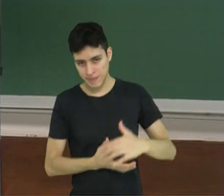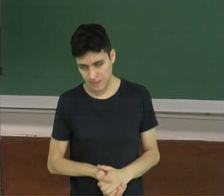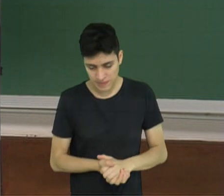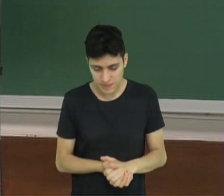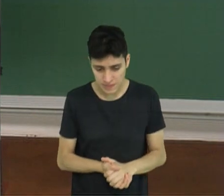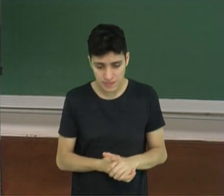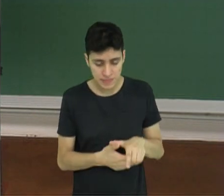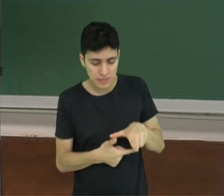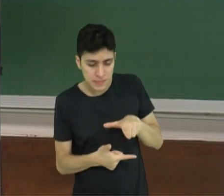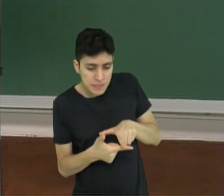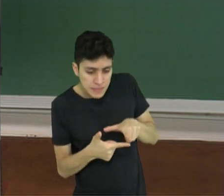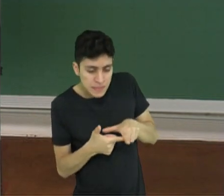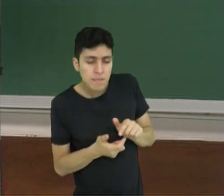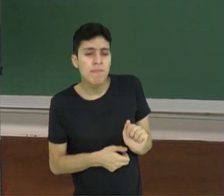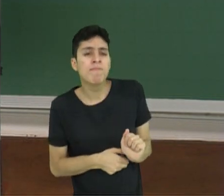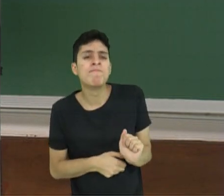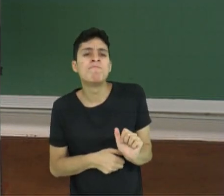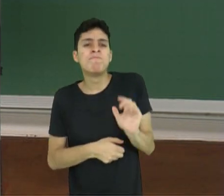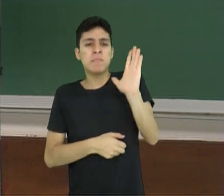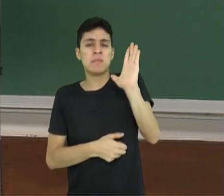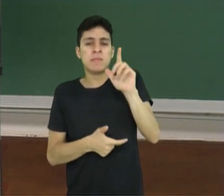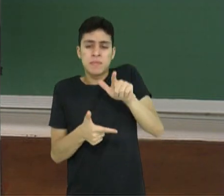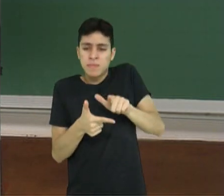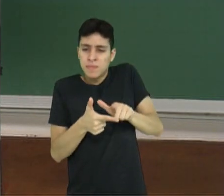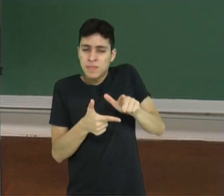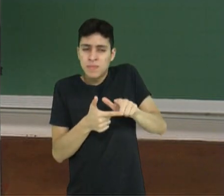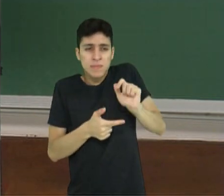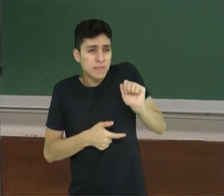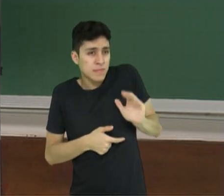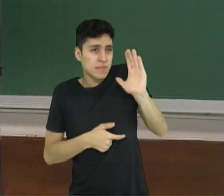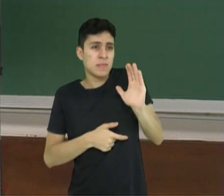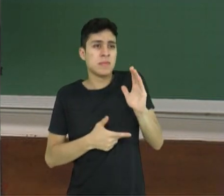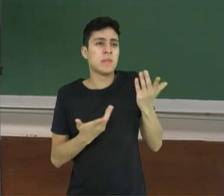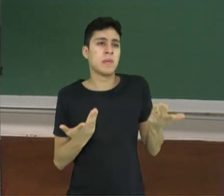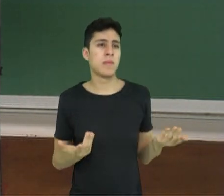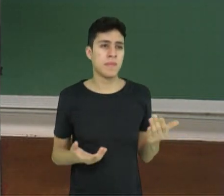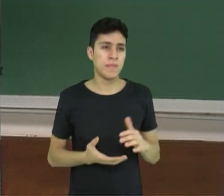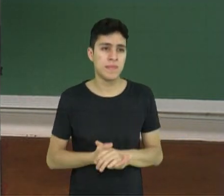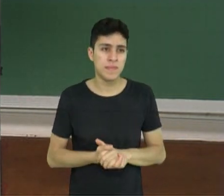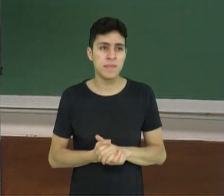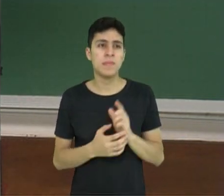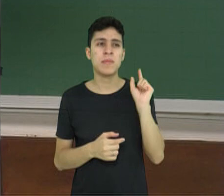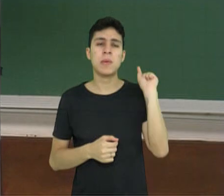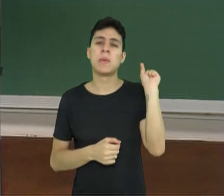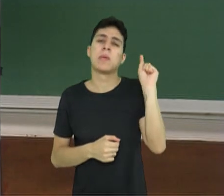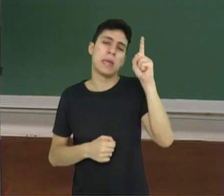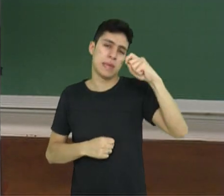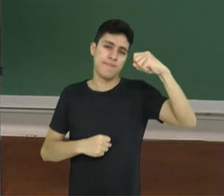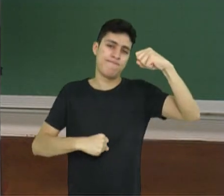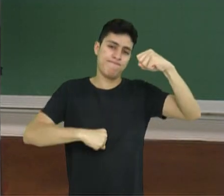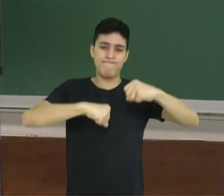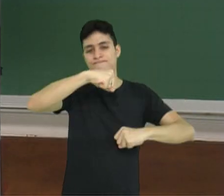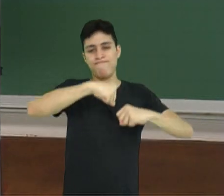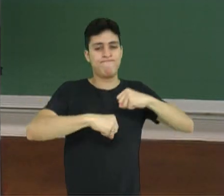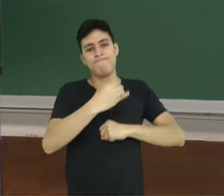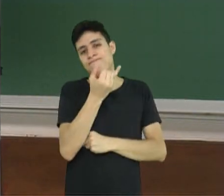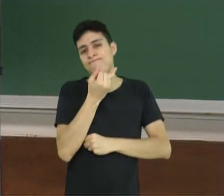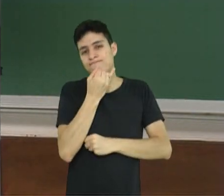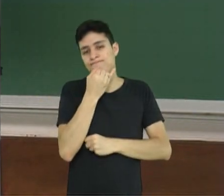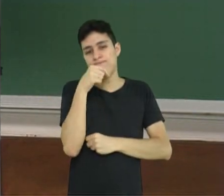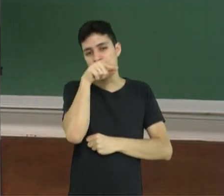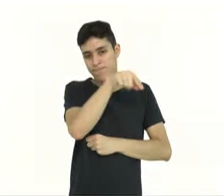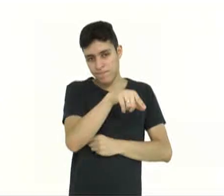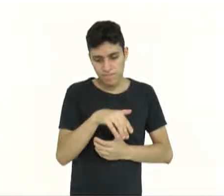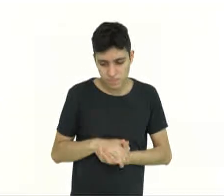grande problema, os maiores geradores de dióxido de carbono é a atividade industrial, infelizmente.